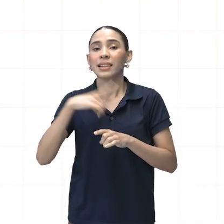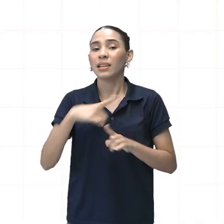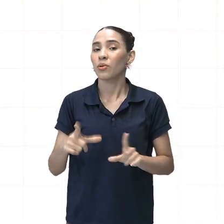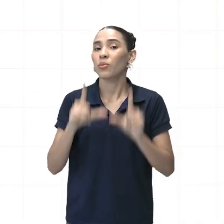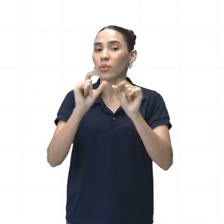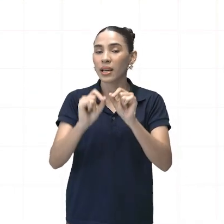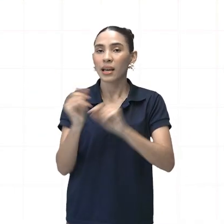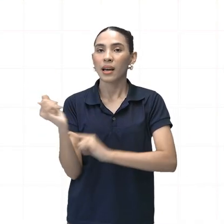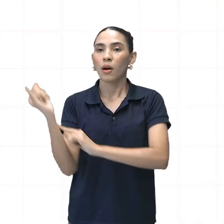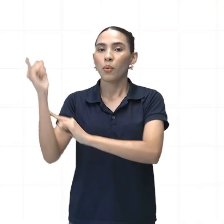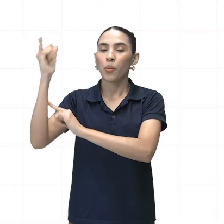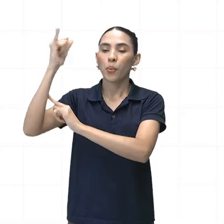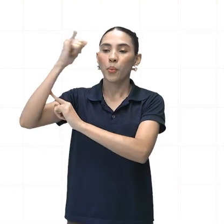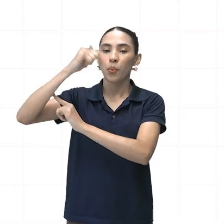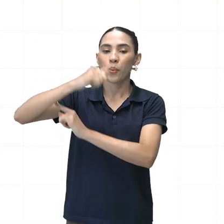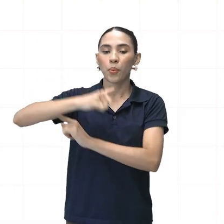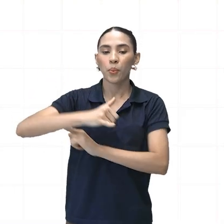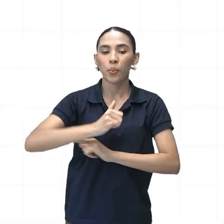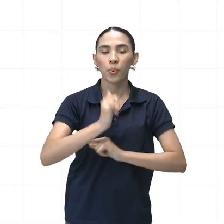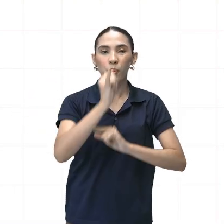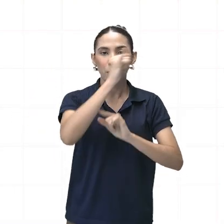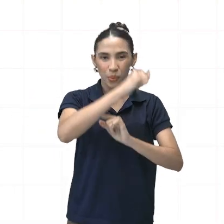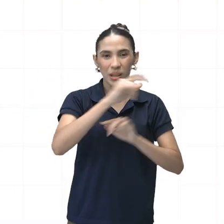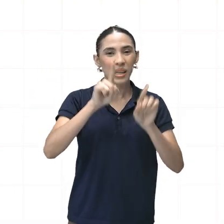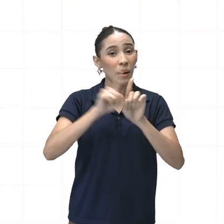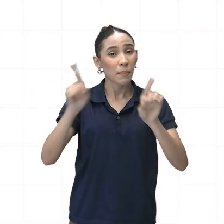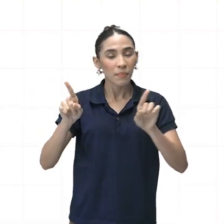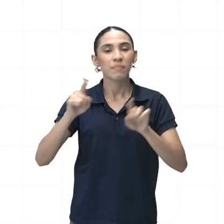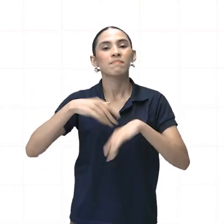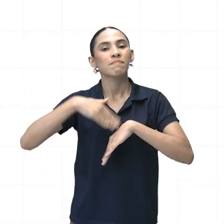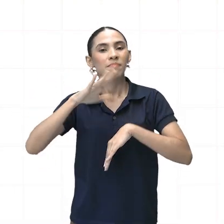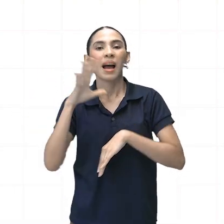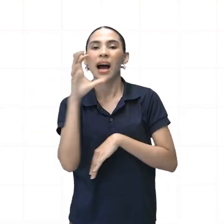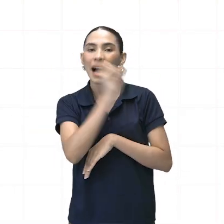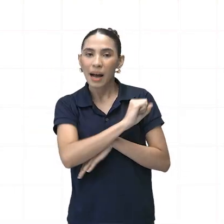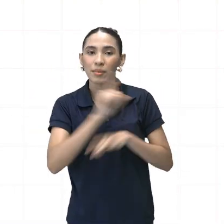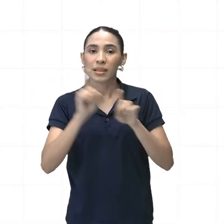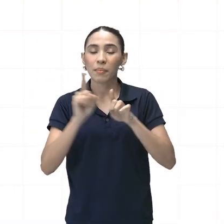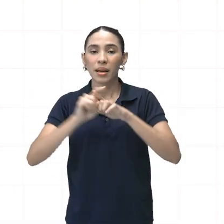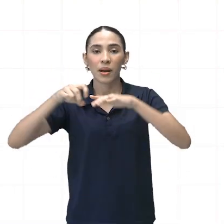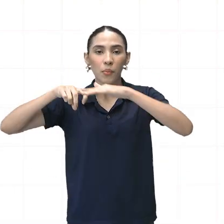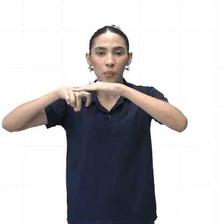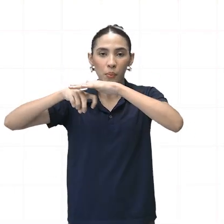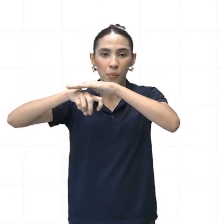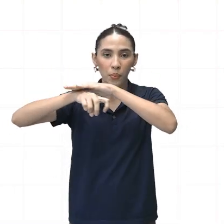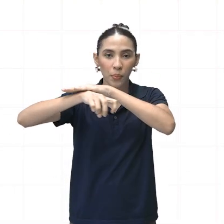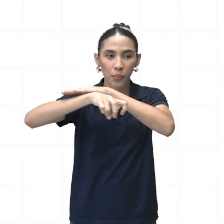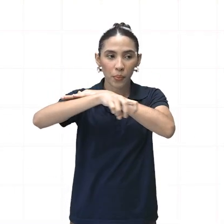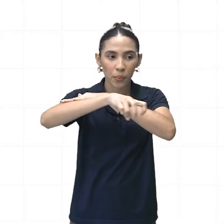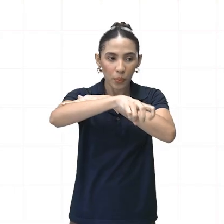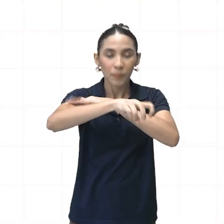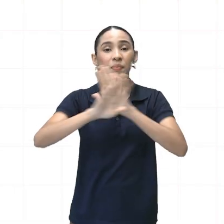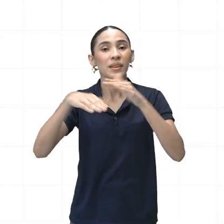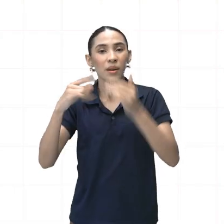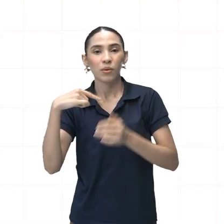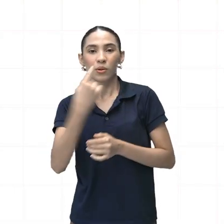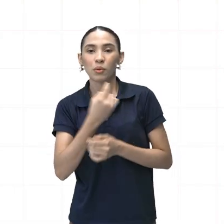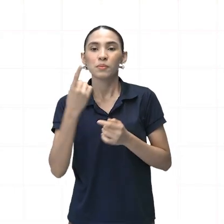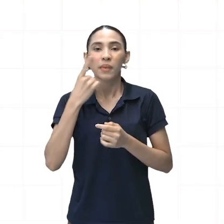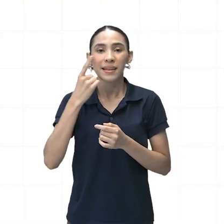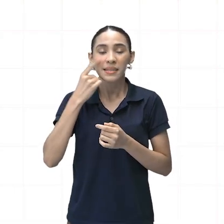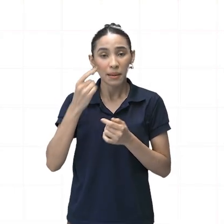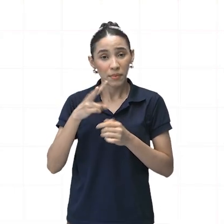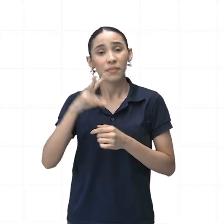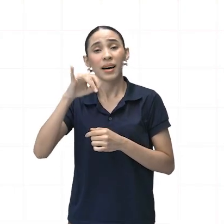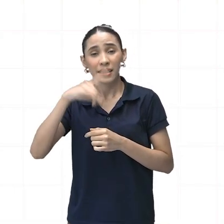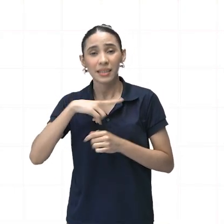quê? Os aviões, que vai ser de uma forma mais rápida, os trens, né? Então, a gente observa que vai ocorrer